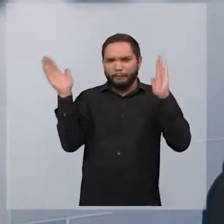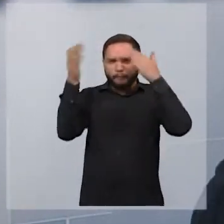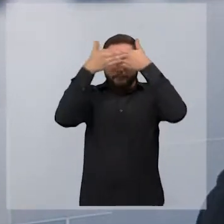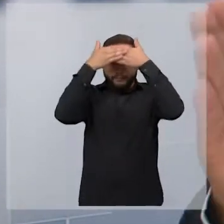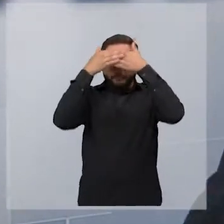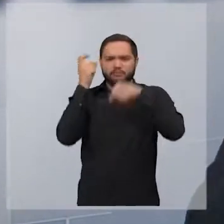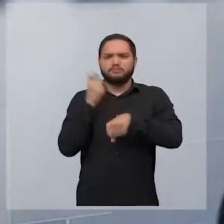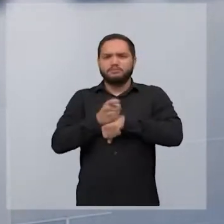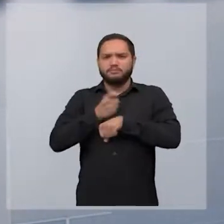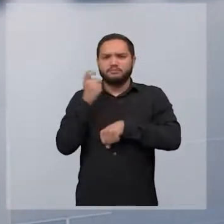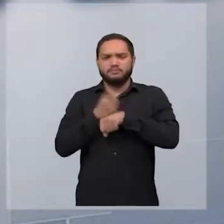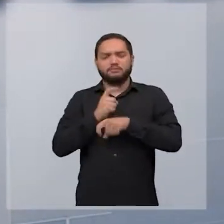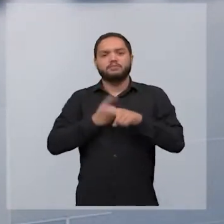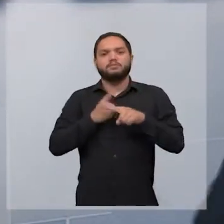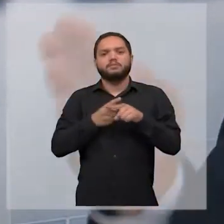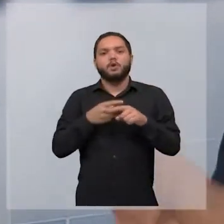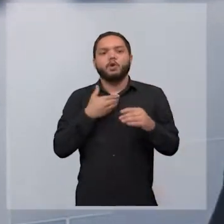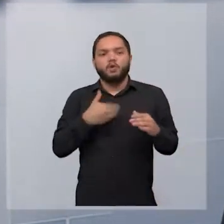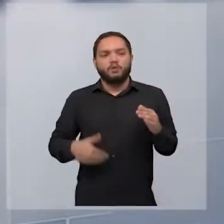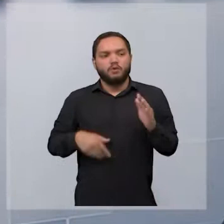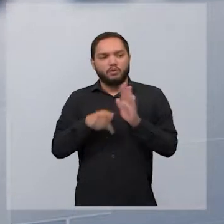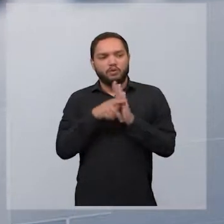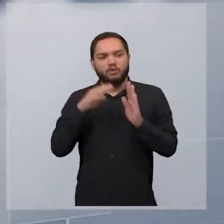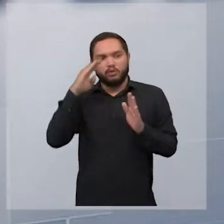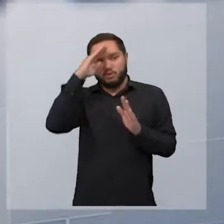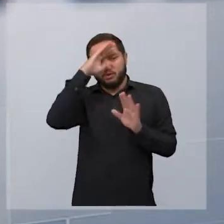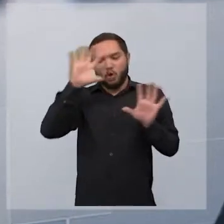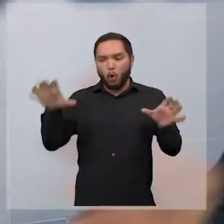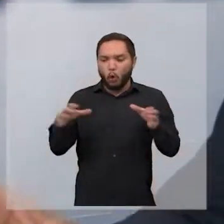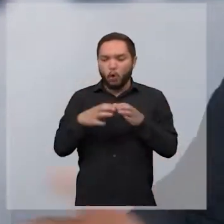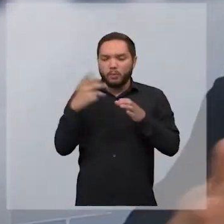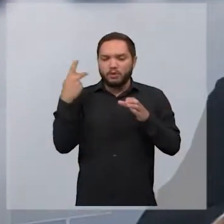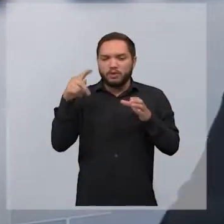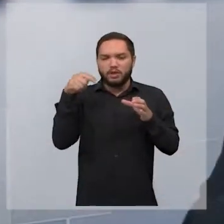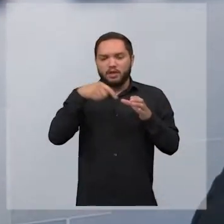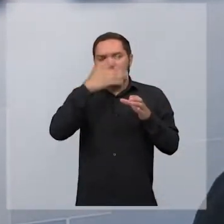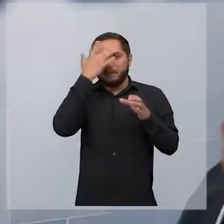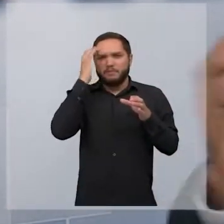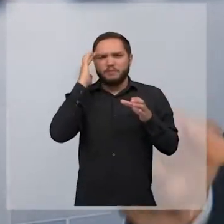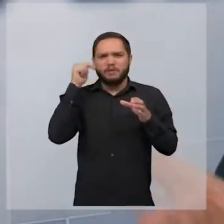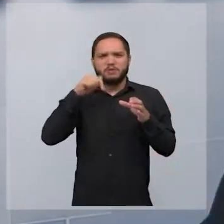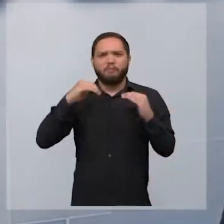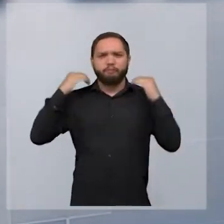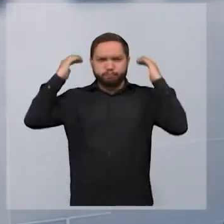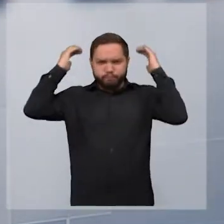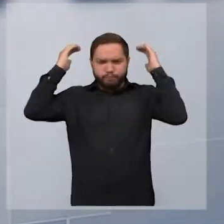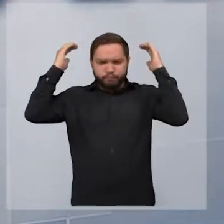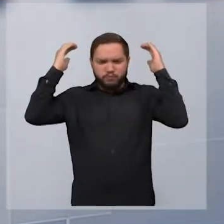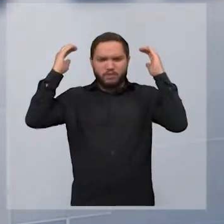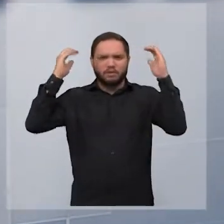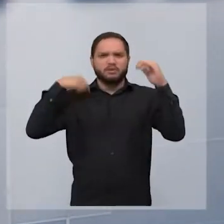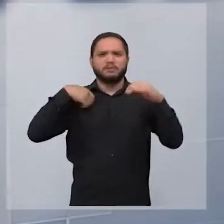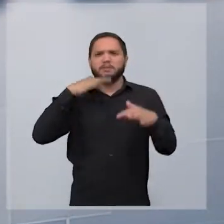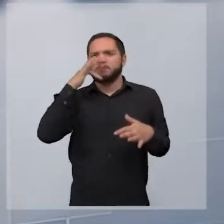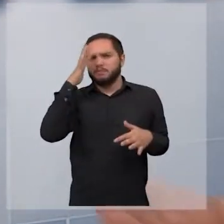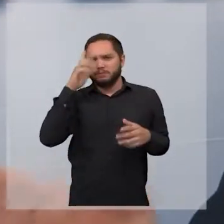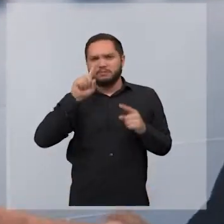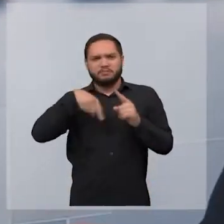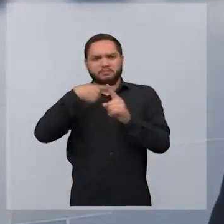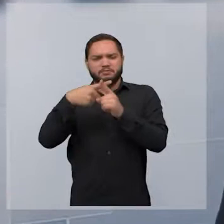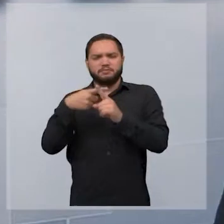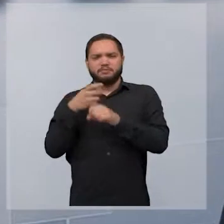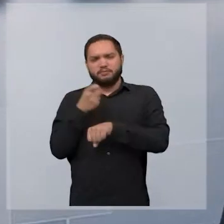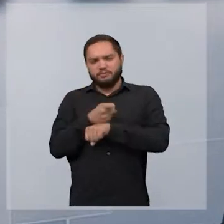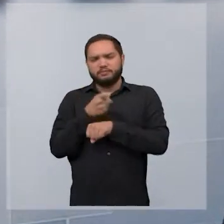o governo Bolsonaro tem nos prestigiado com a boçalidade e a ignorância, infelizmente.